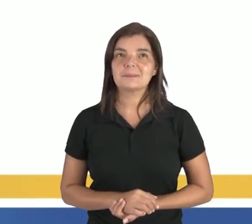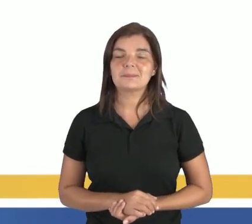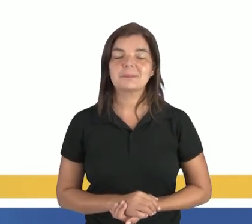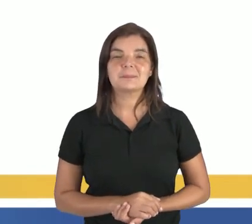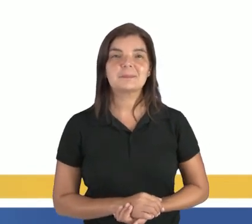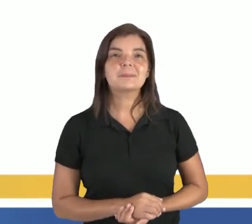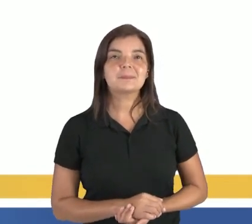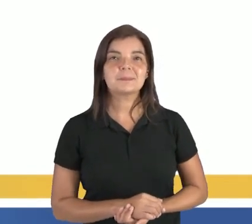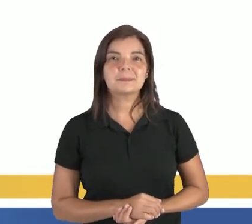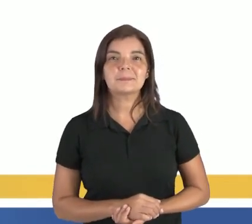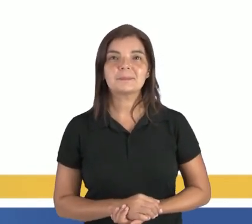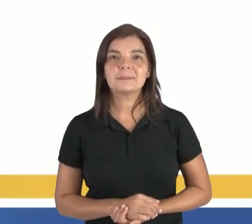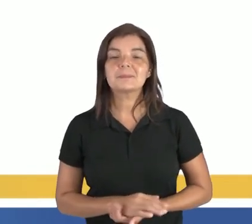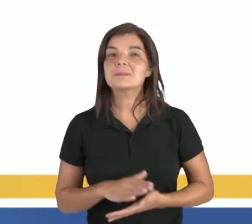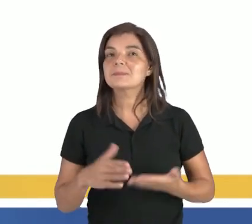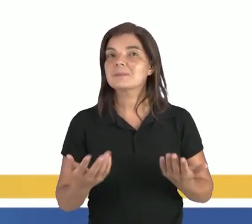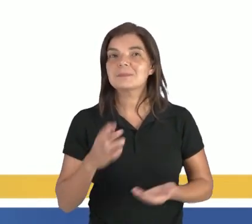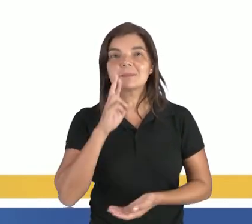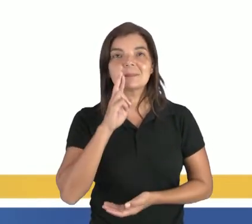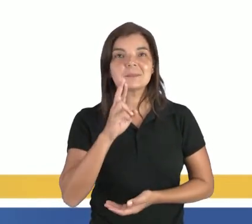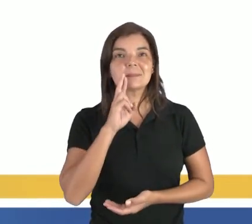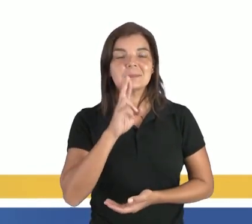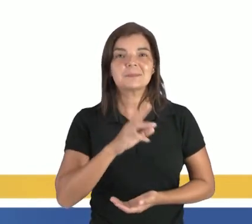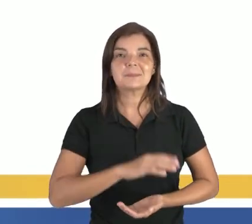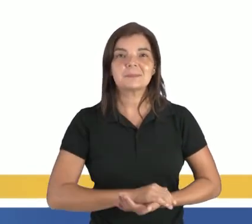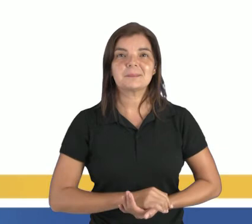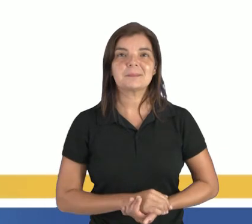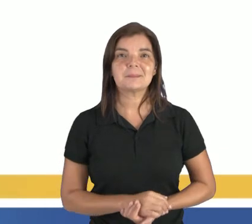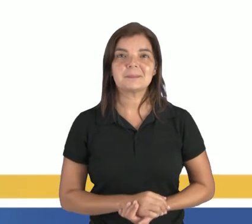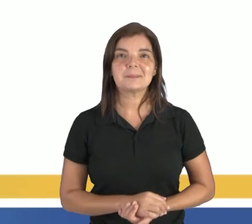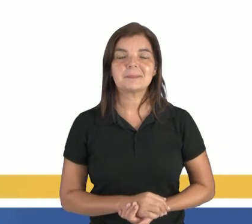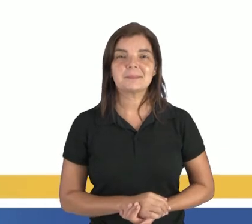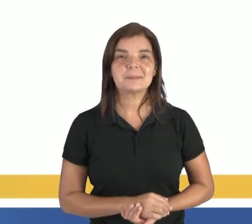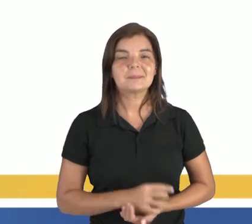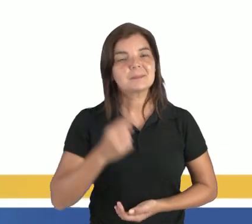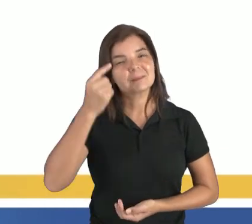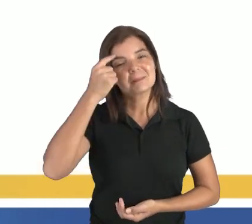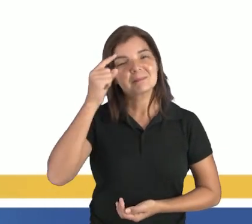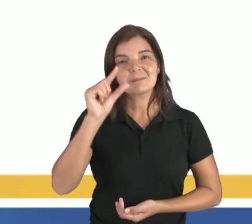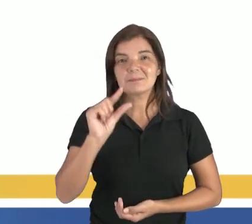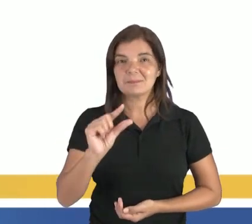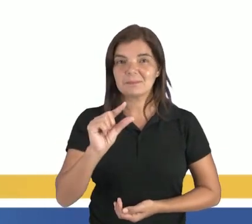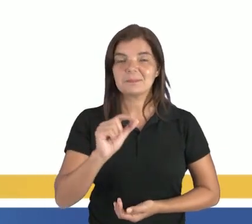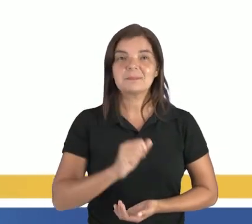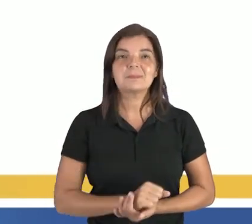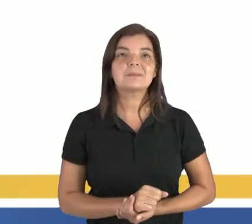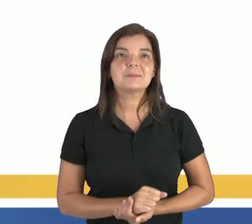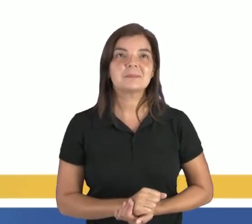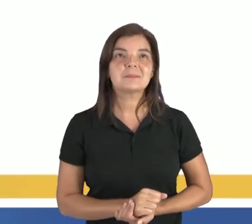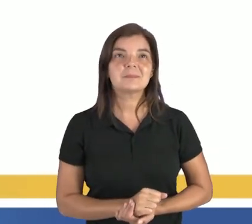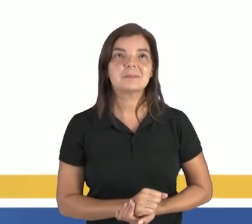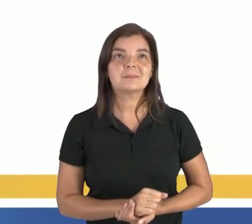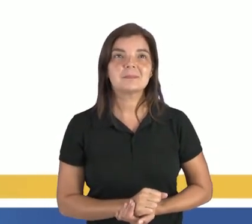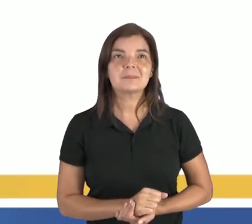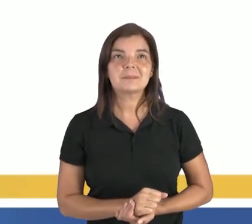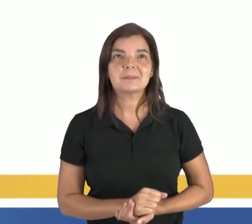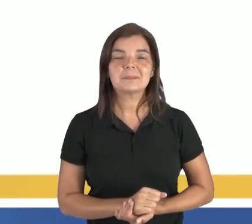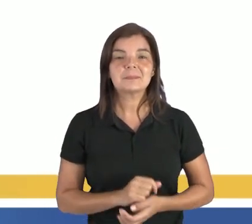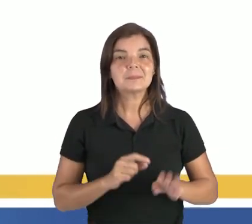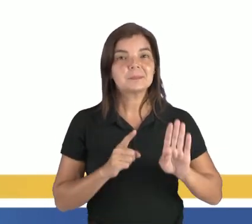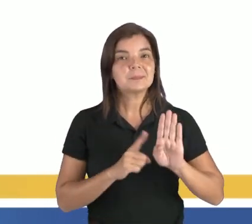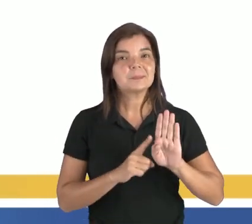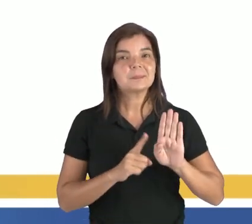carry that box. E aí? Vou deixar vocês pensarem um pouquinho. Letter B. The pilot